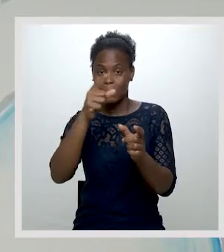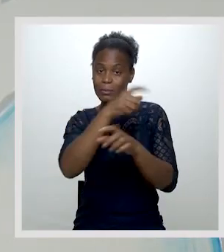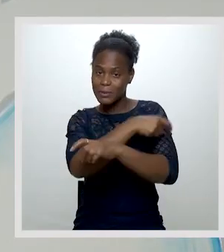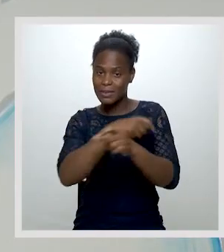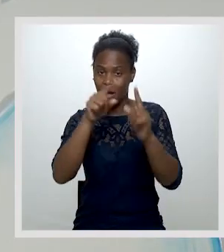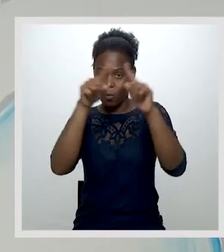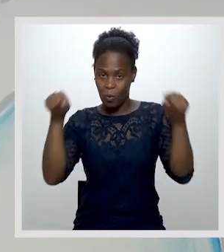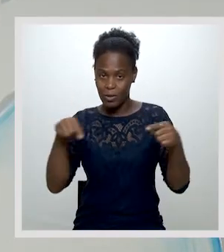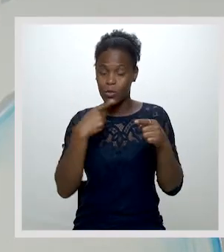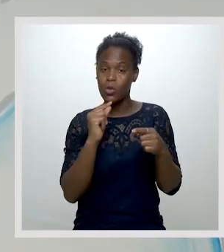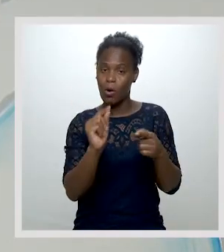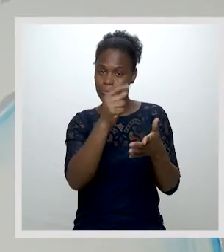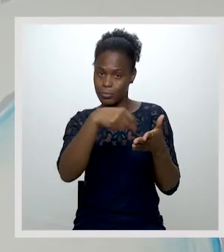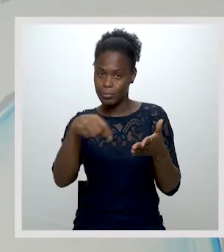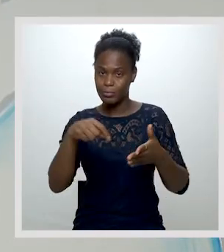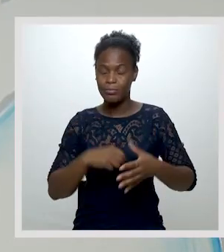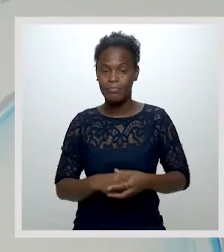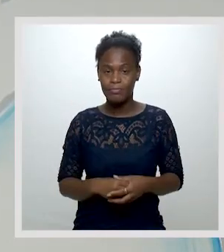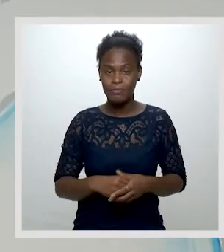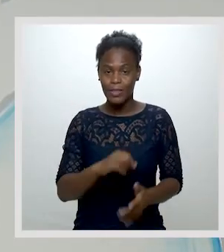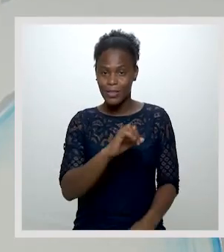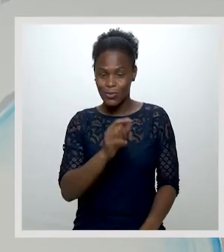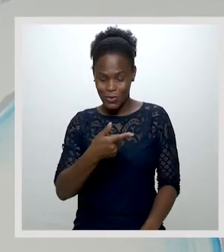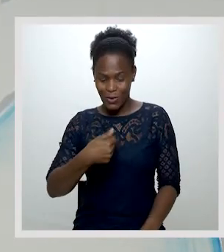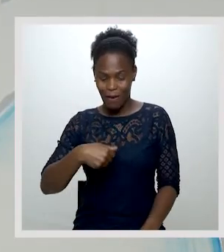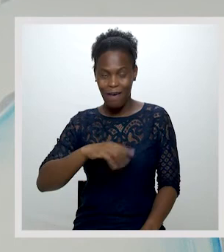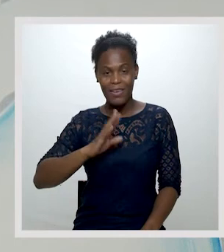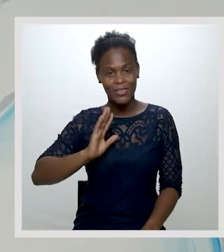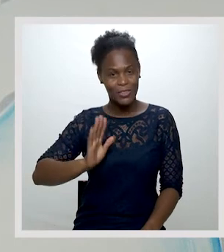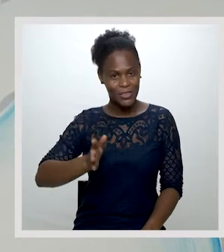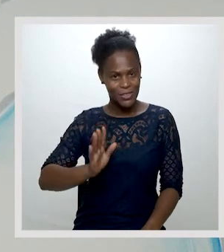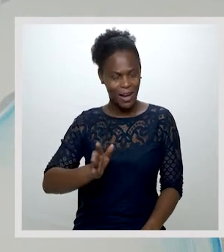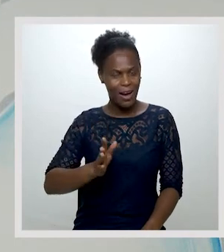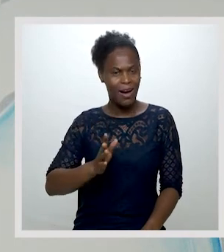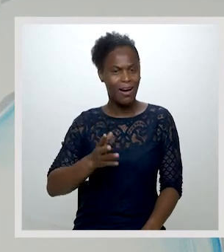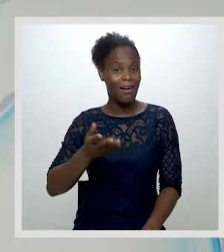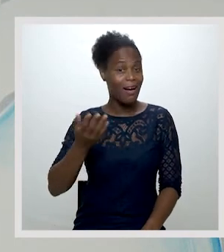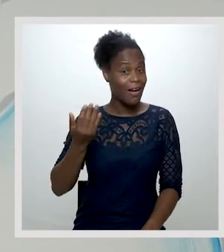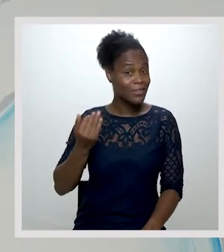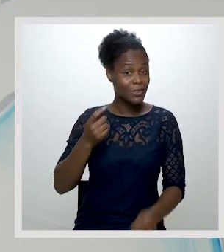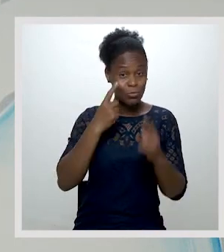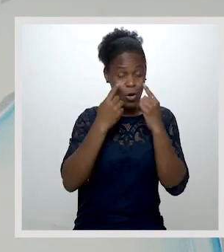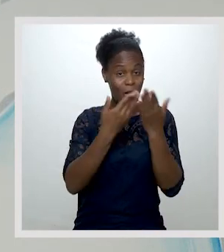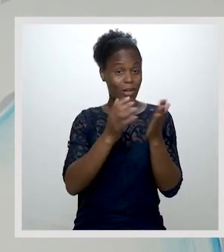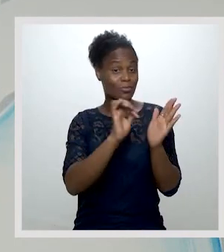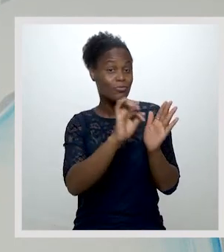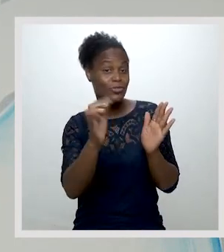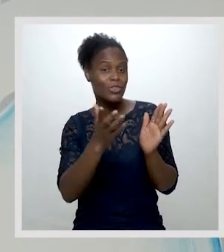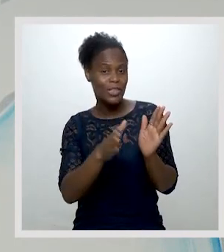Já fizemos uma simulação dos poliedros e não poliedros aqui. Então, não se